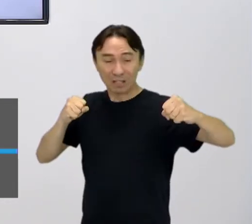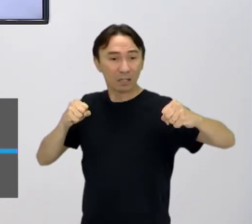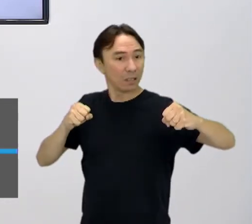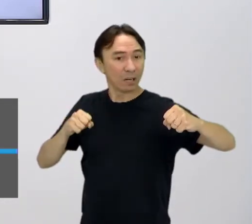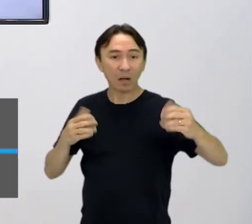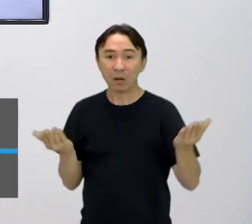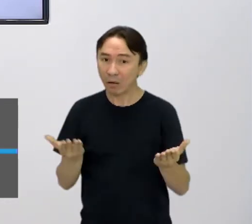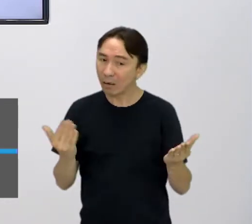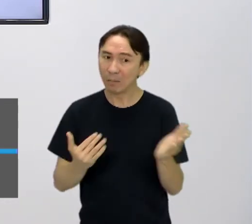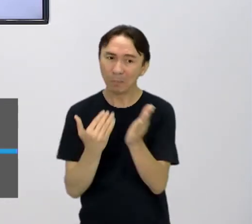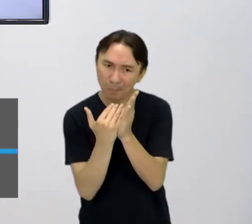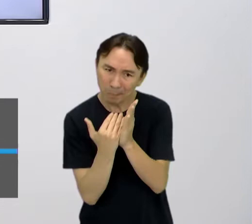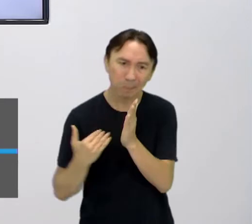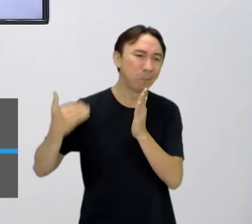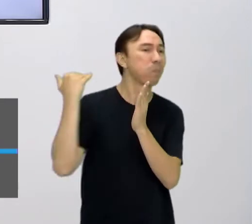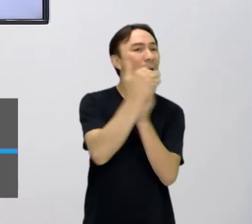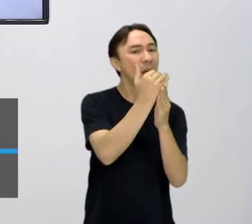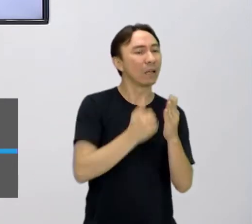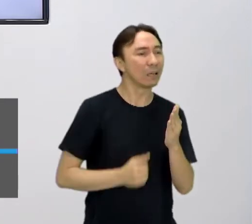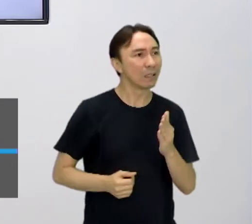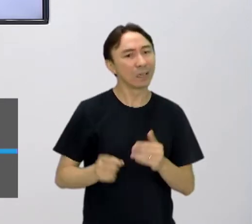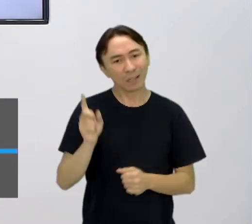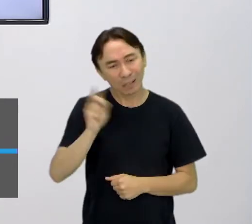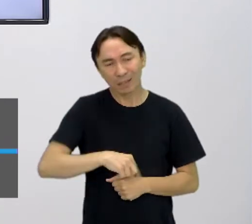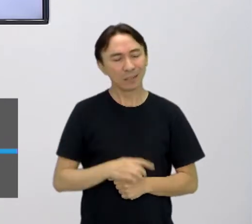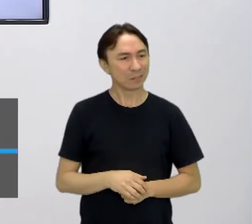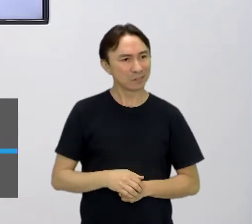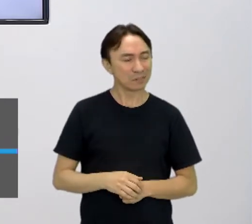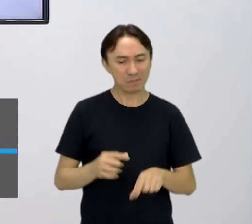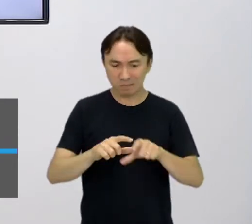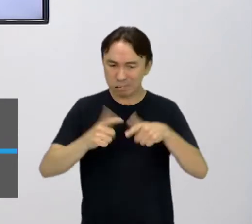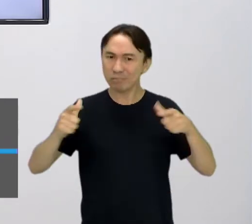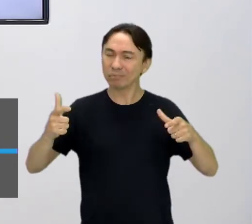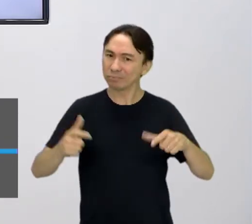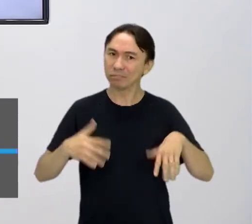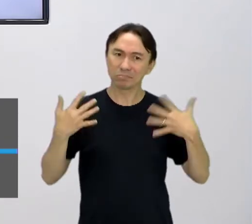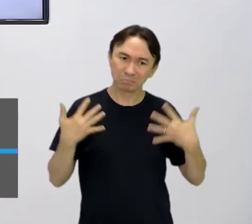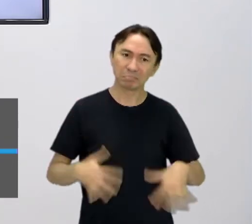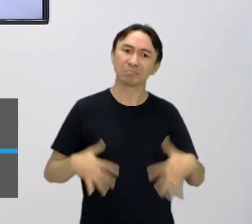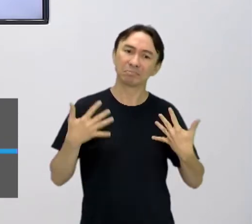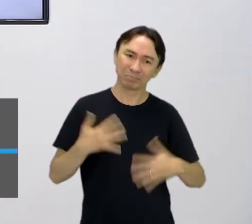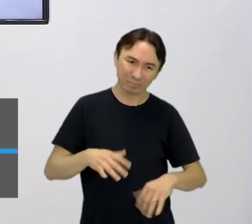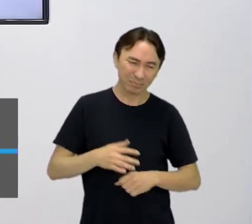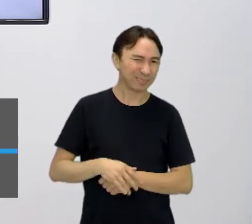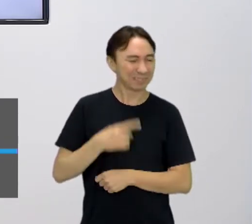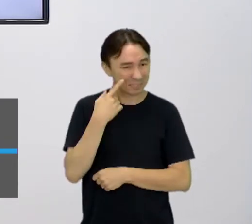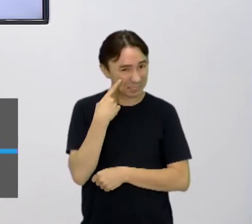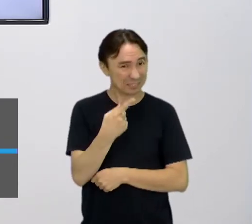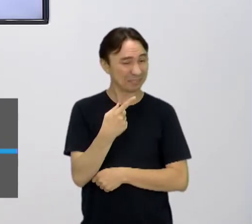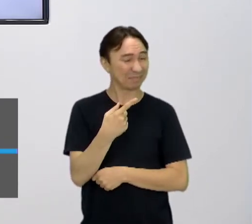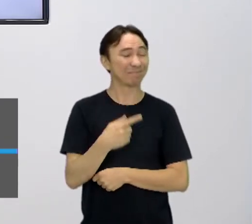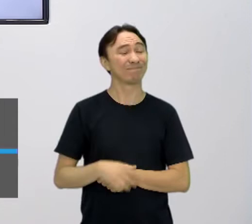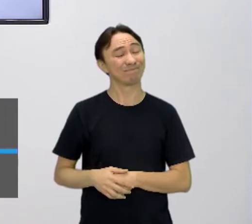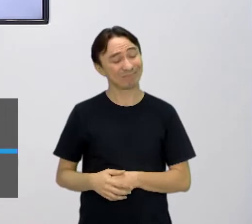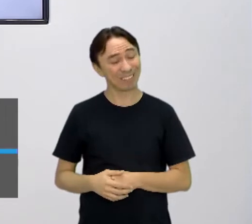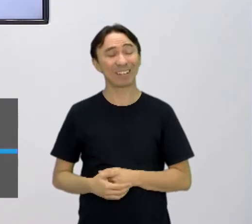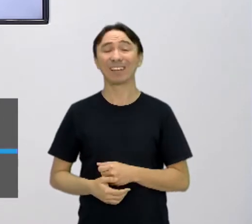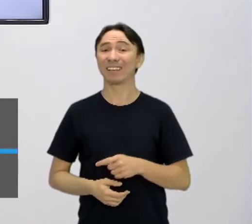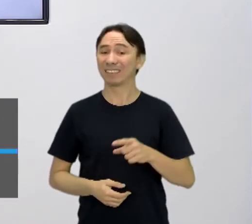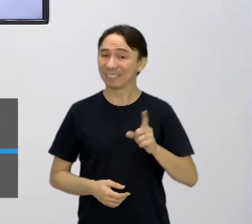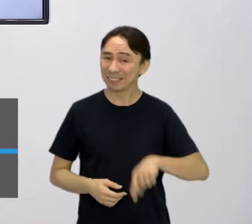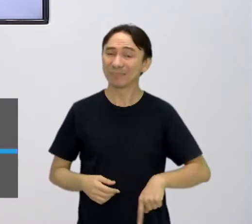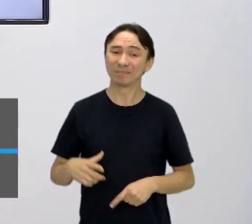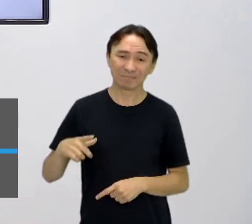9.762 quilômetros, ou seja, um aumento considerável, não é? Então veja assim, o quanto que essa questão toda, que o